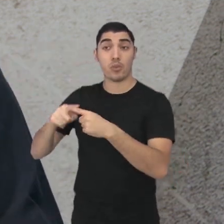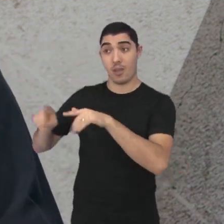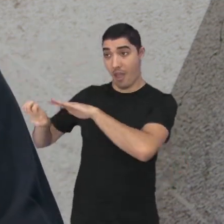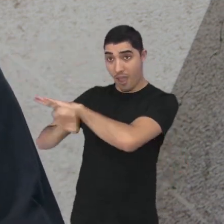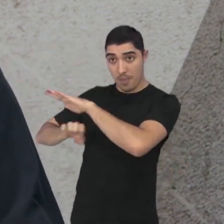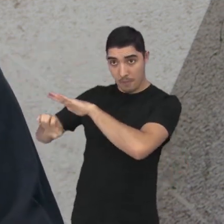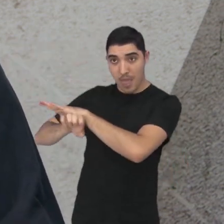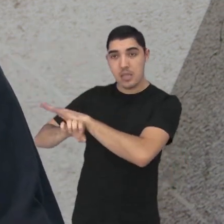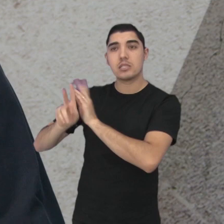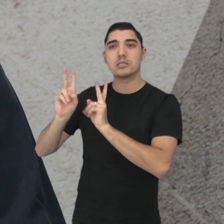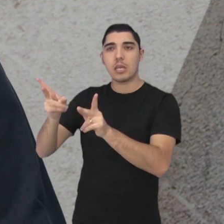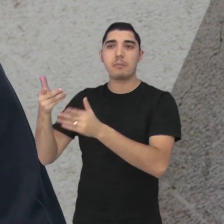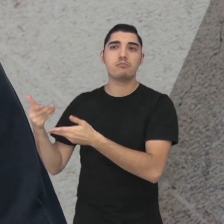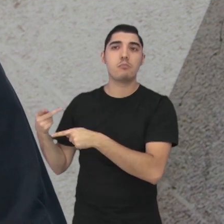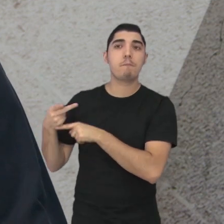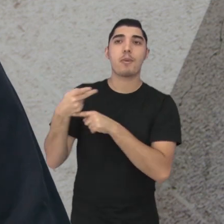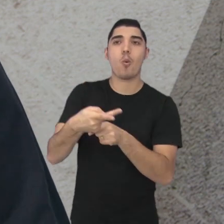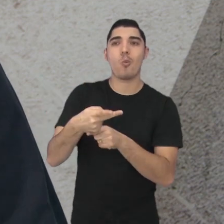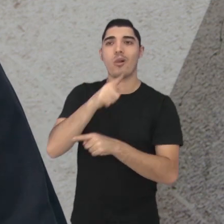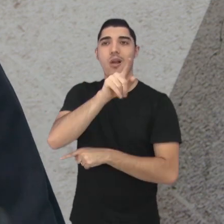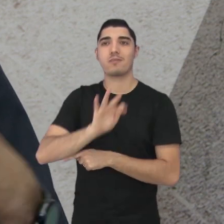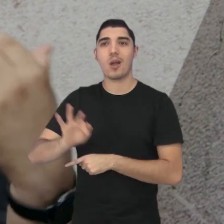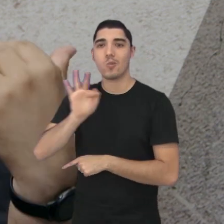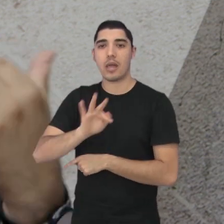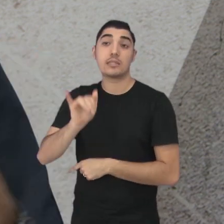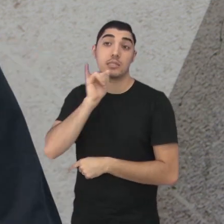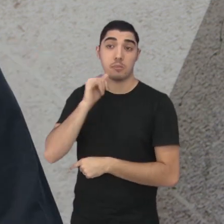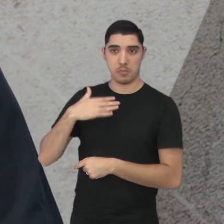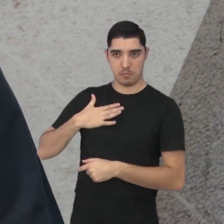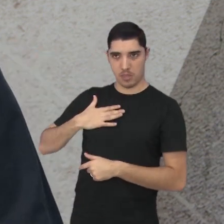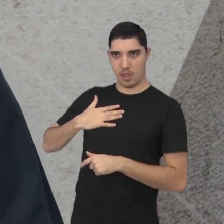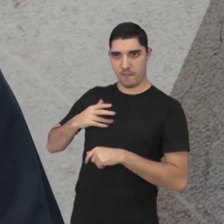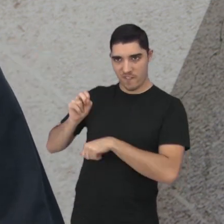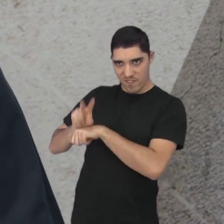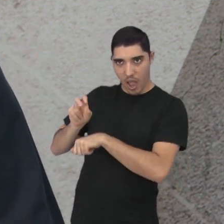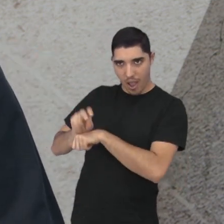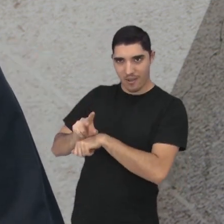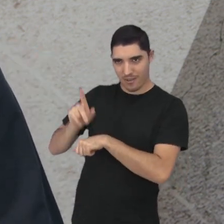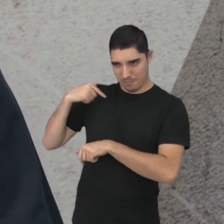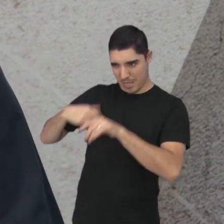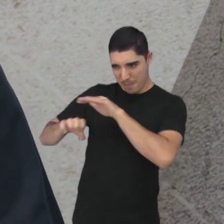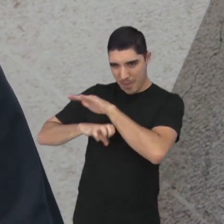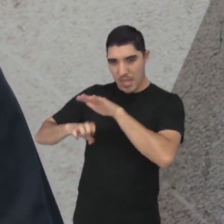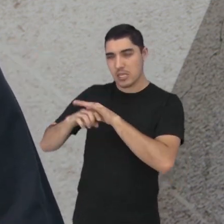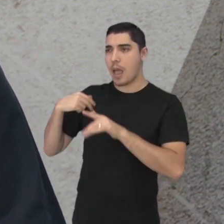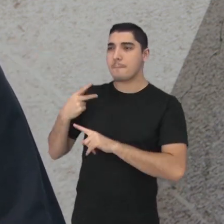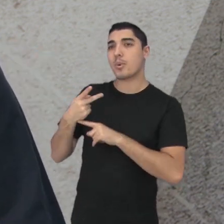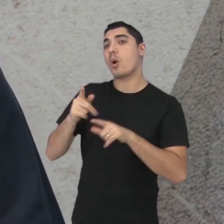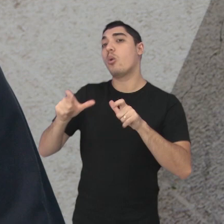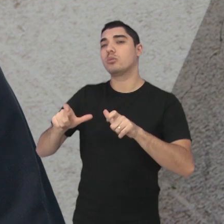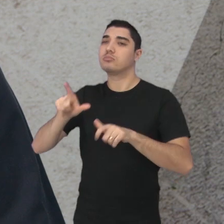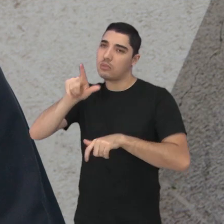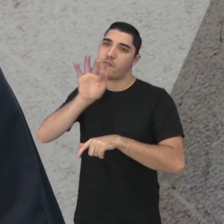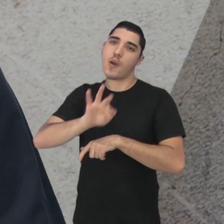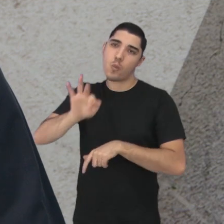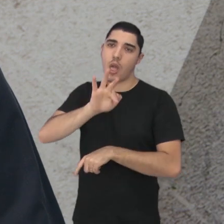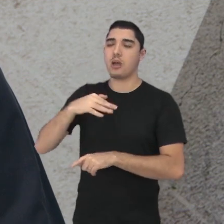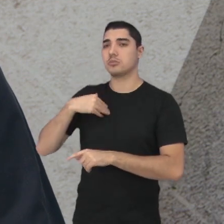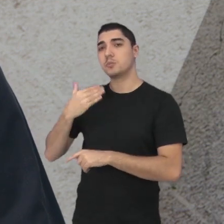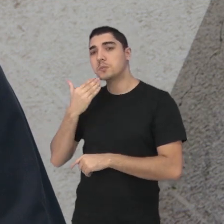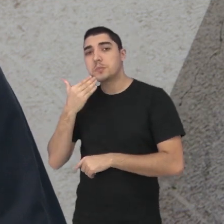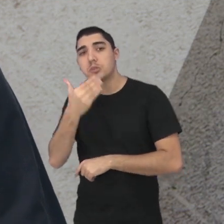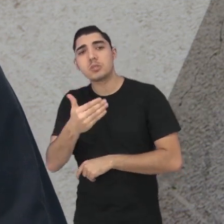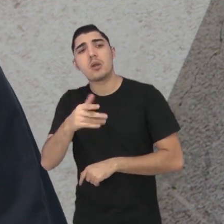vão procurar nas escolas. Quando estávamos com vagas abertas na empresa, a gente foi procurar onde? Nas escolas. Então entramos em contato com as escolas e pedimos